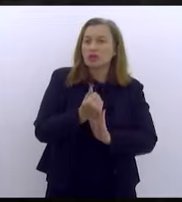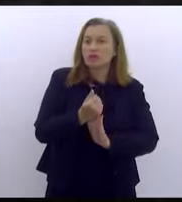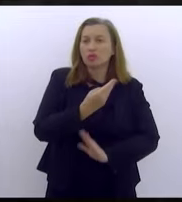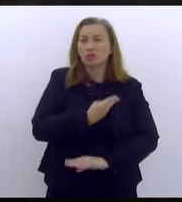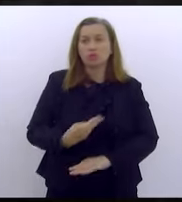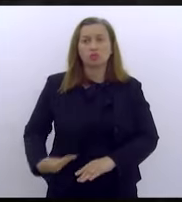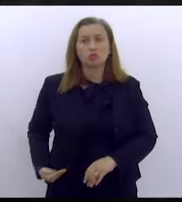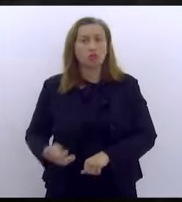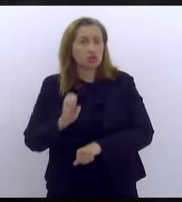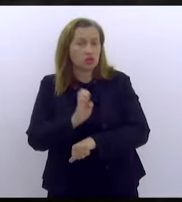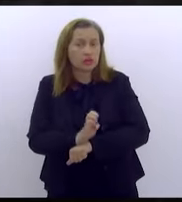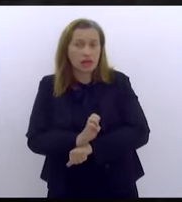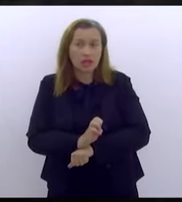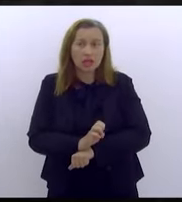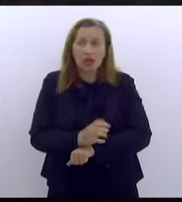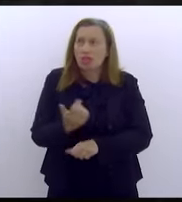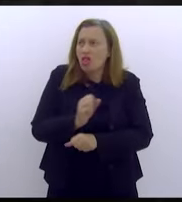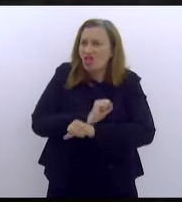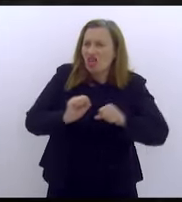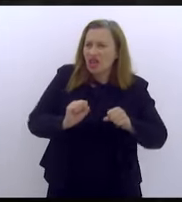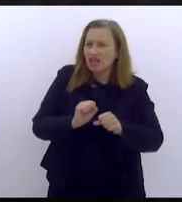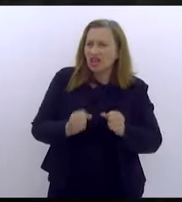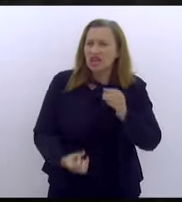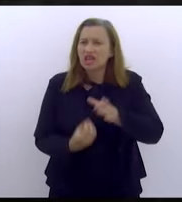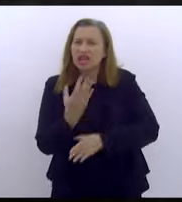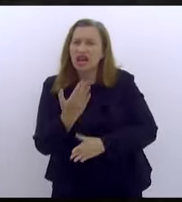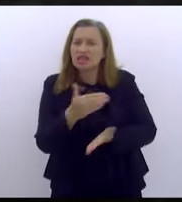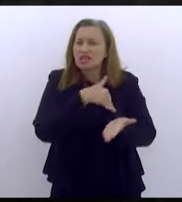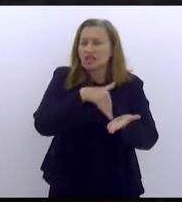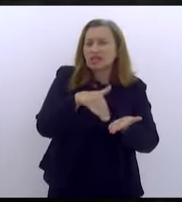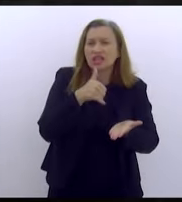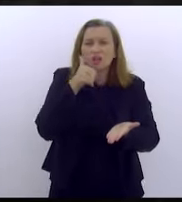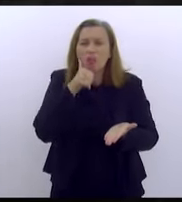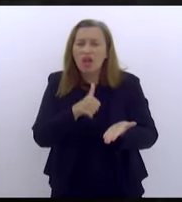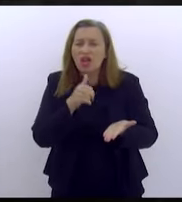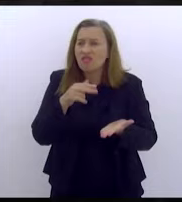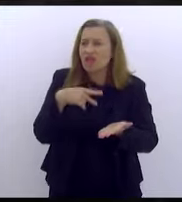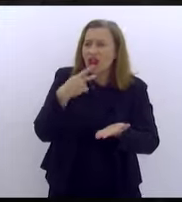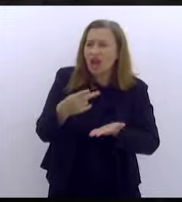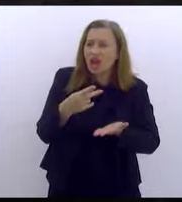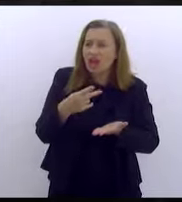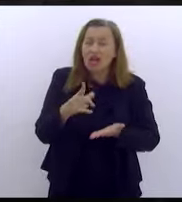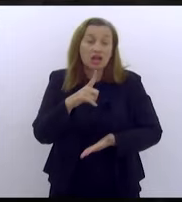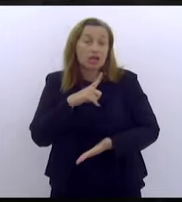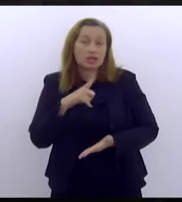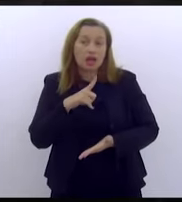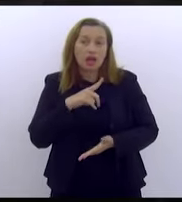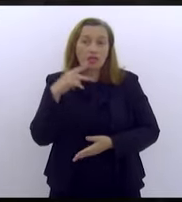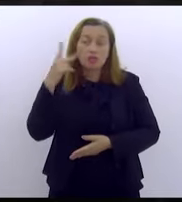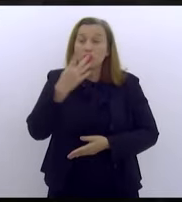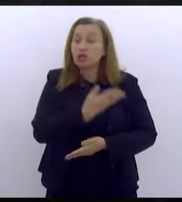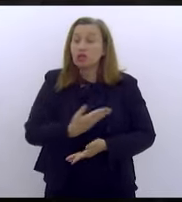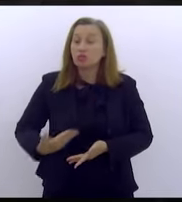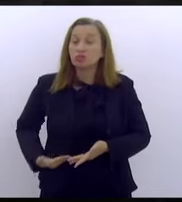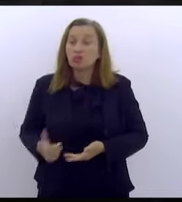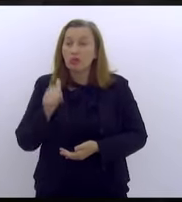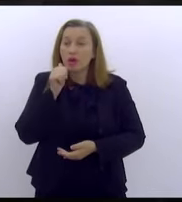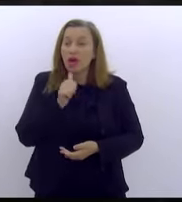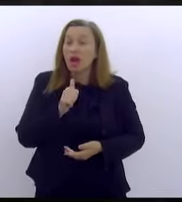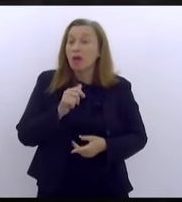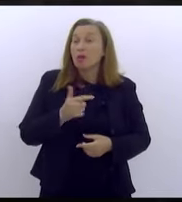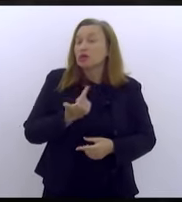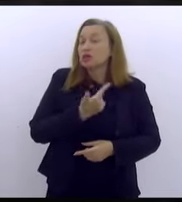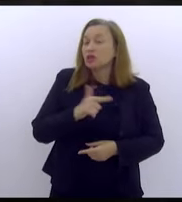Estado. Senão, não adianta criar uma Secretaria de Mulheres e dizer que tem política para as mulheres quando não